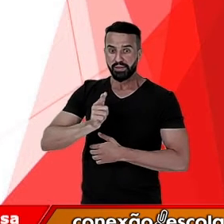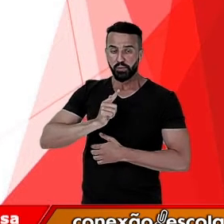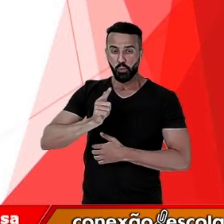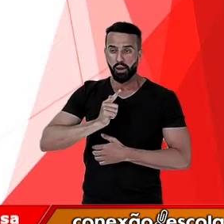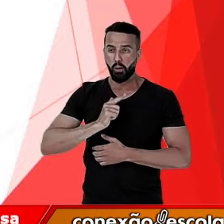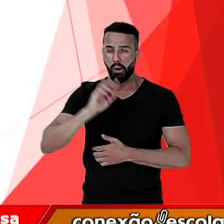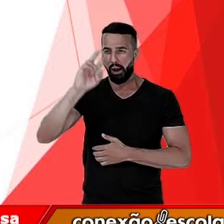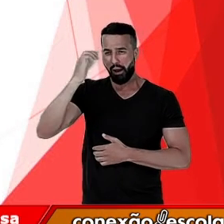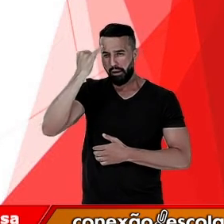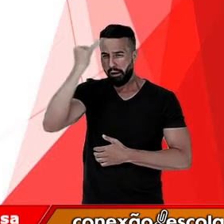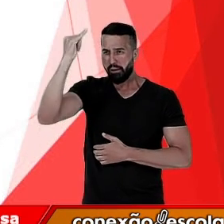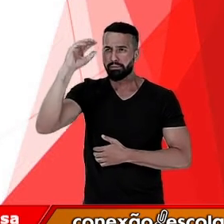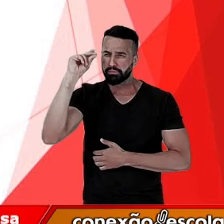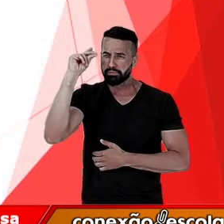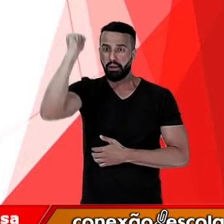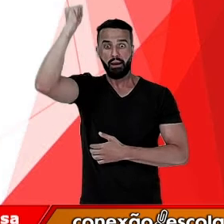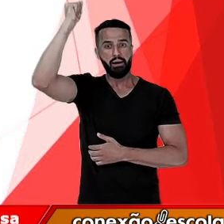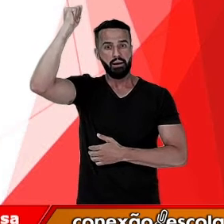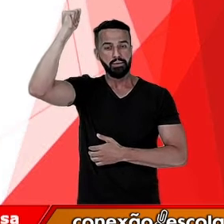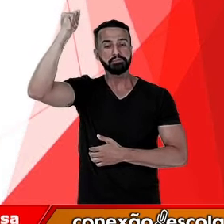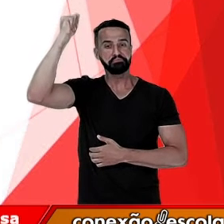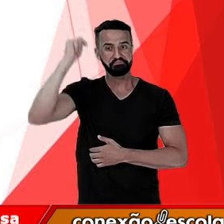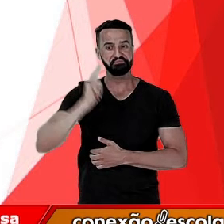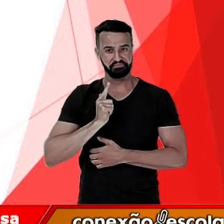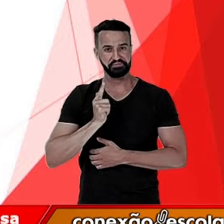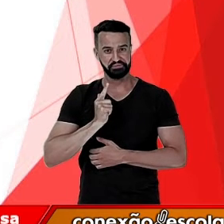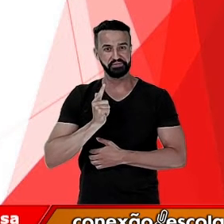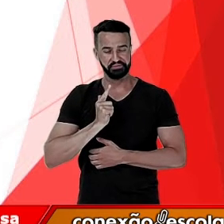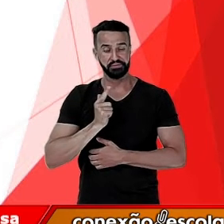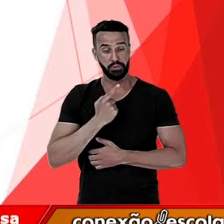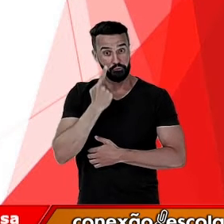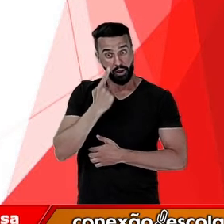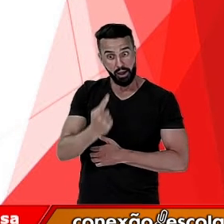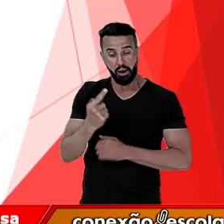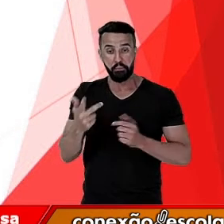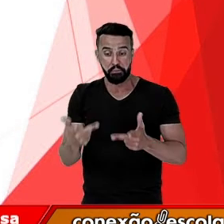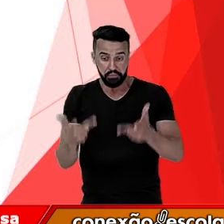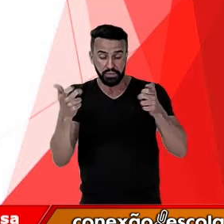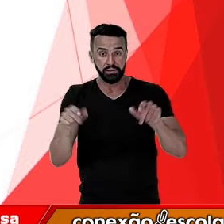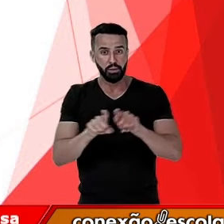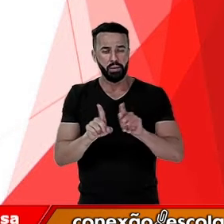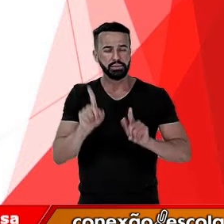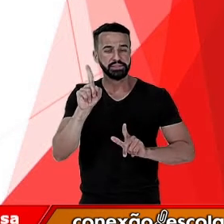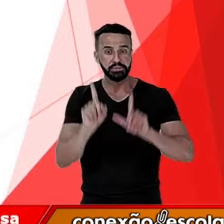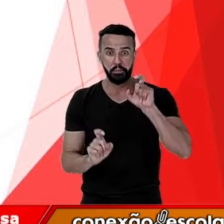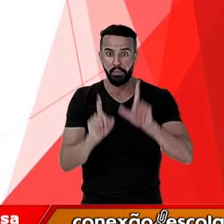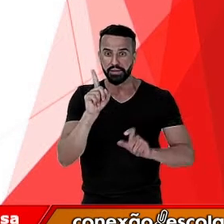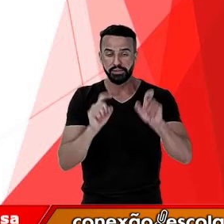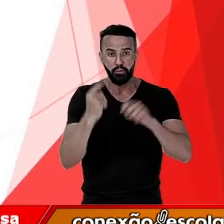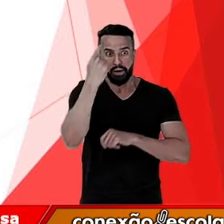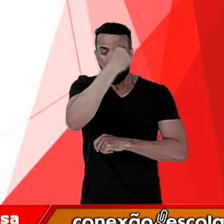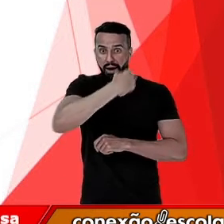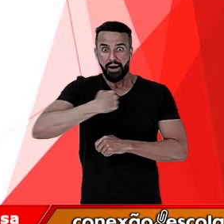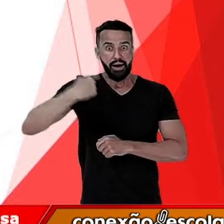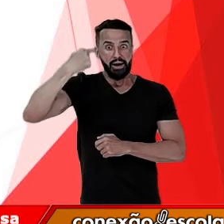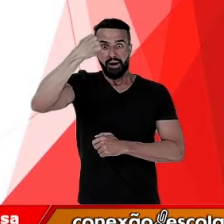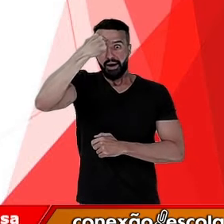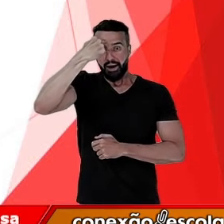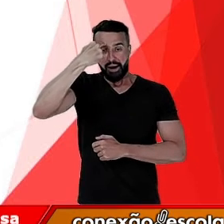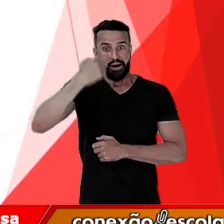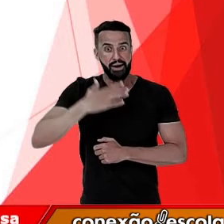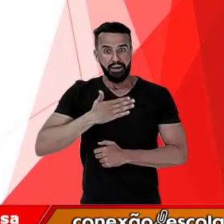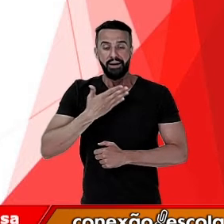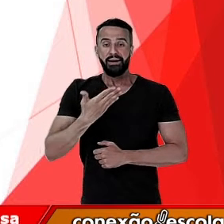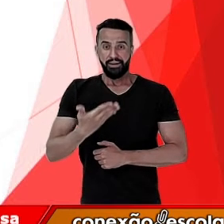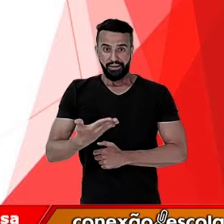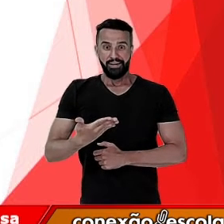ideia surgiu. A gente pode perceber também pela expressão facial do Seninha. Olha